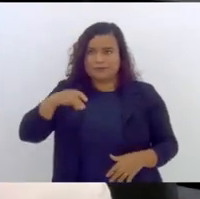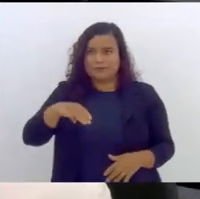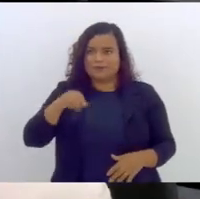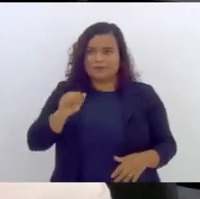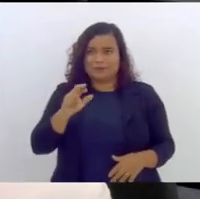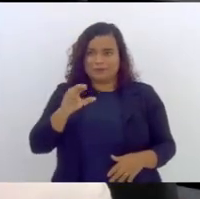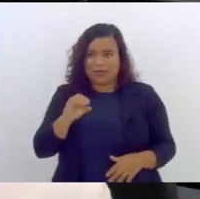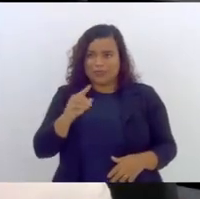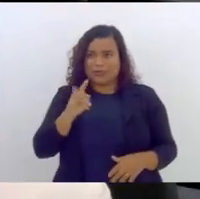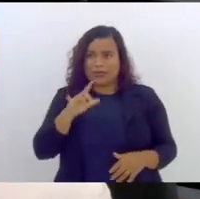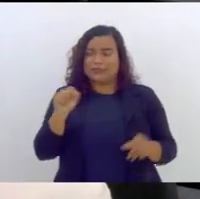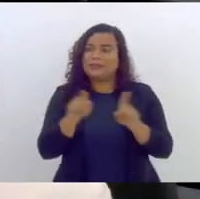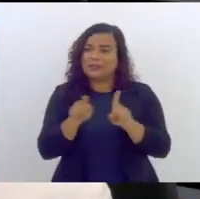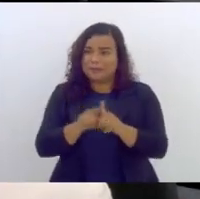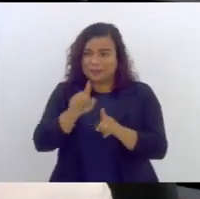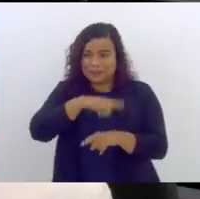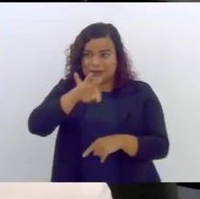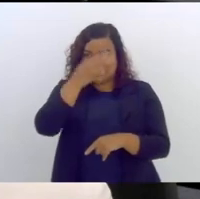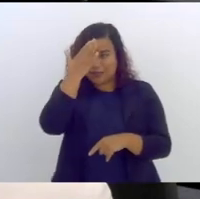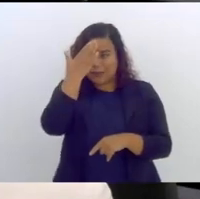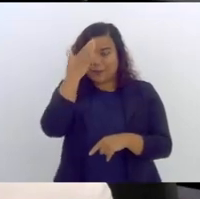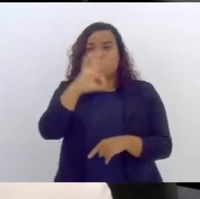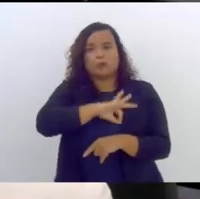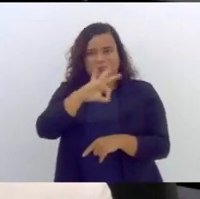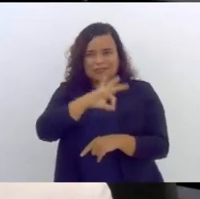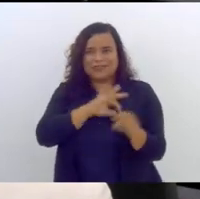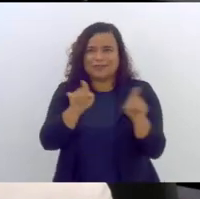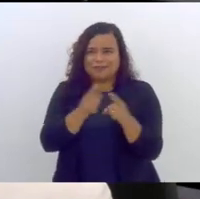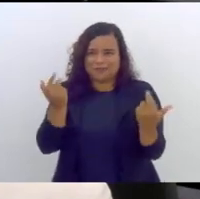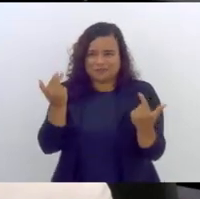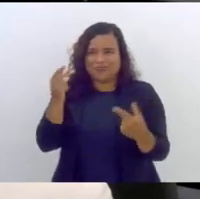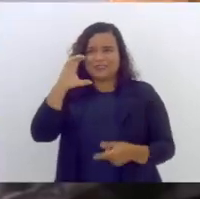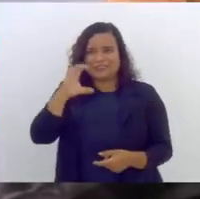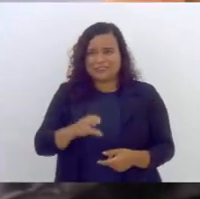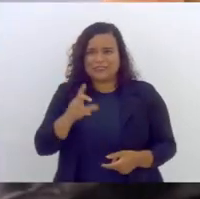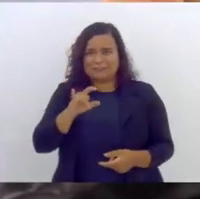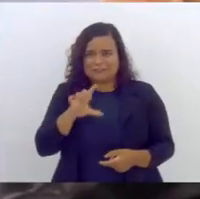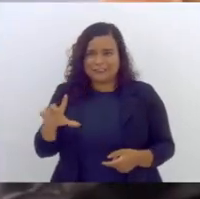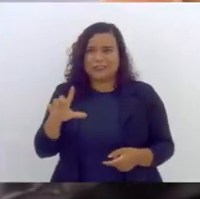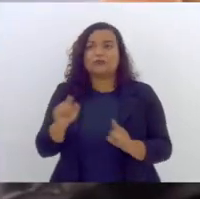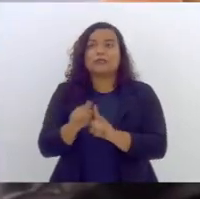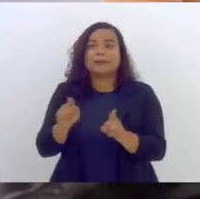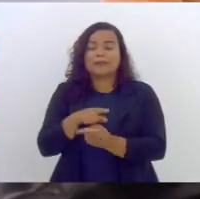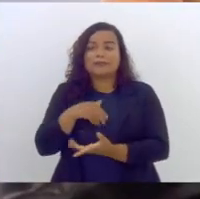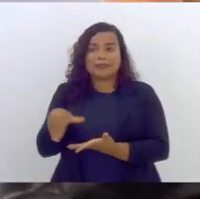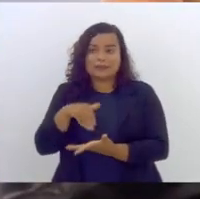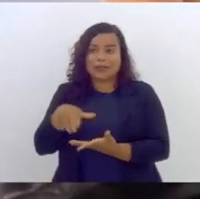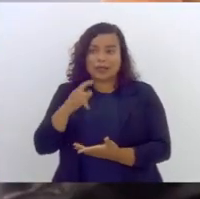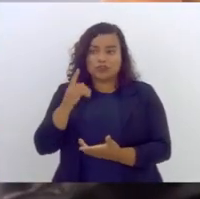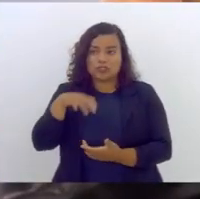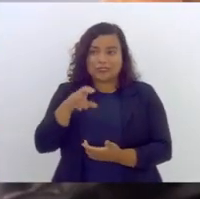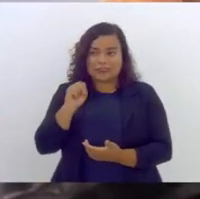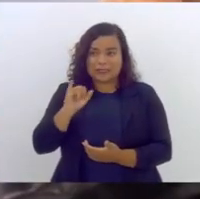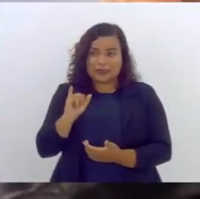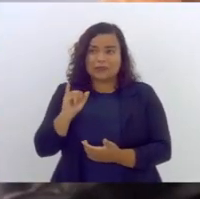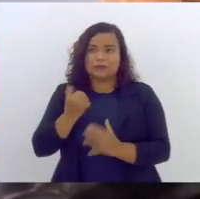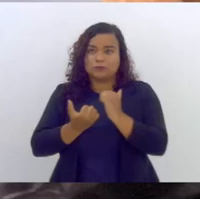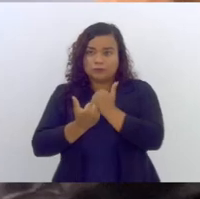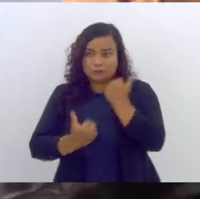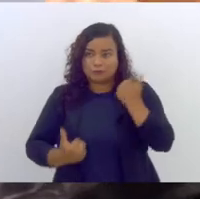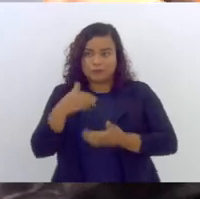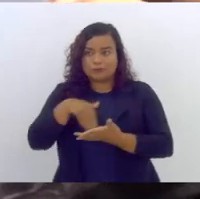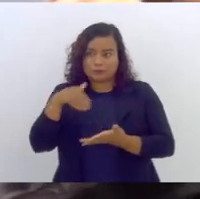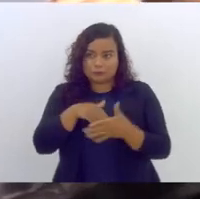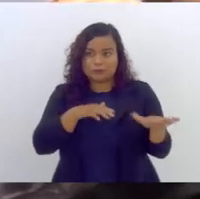policial civil também chamar os secretário Jansen para subsecretário Jean sem precisar